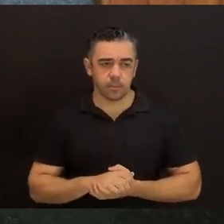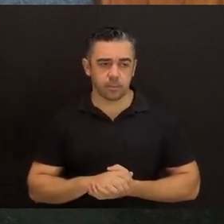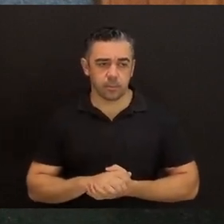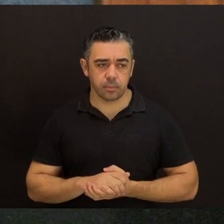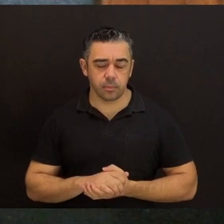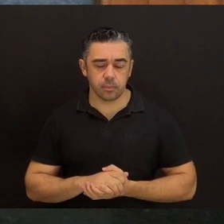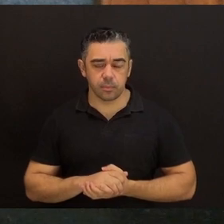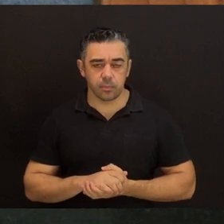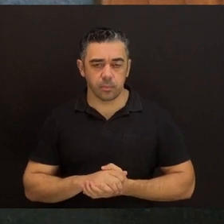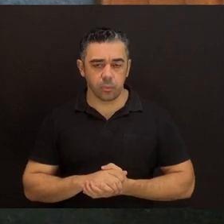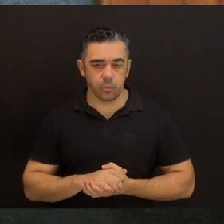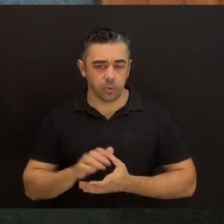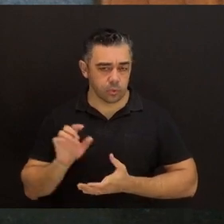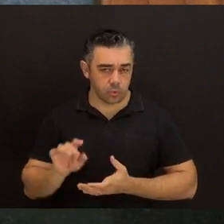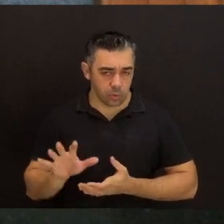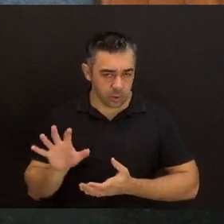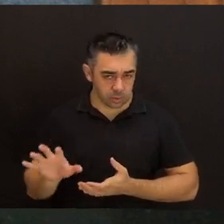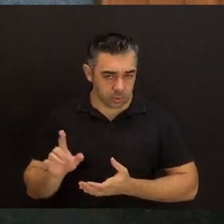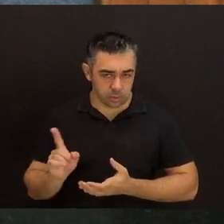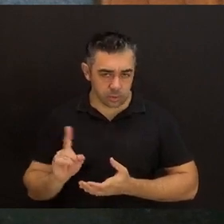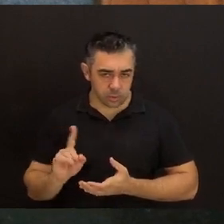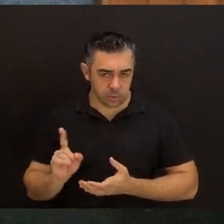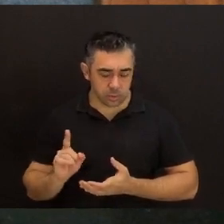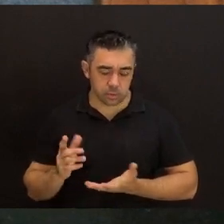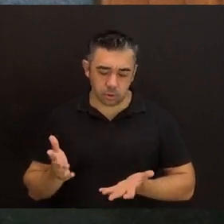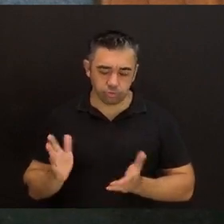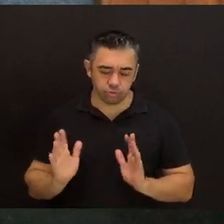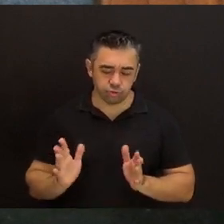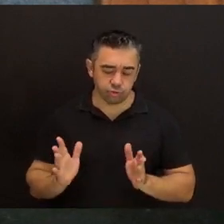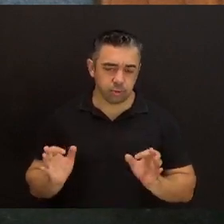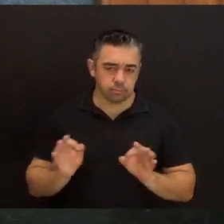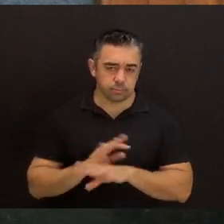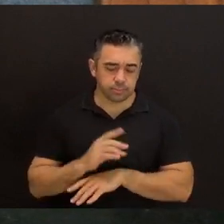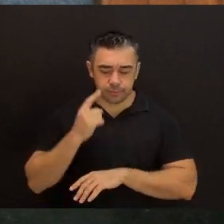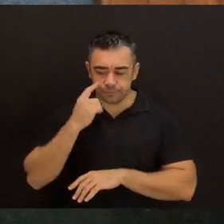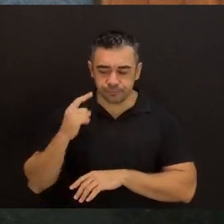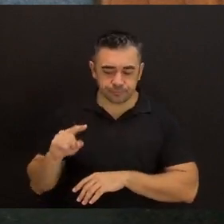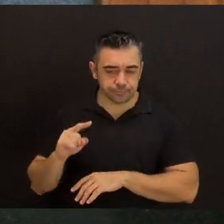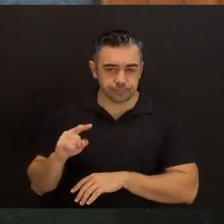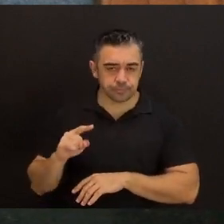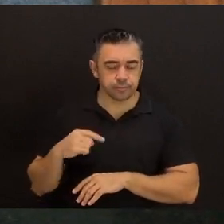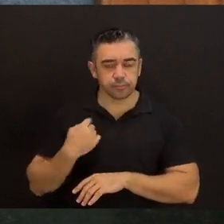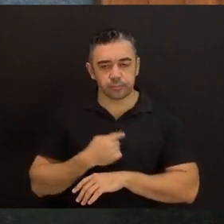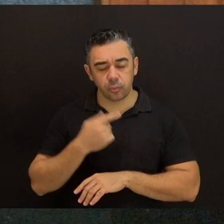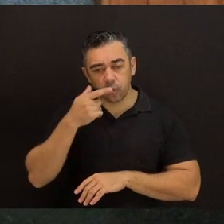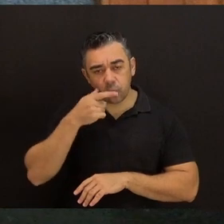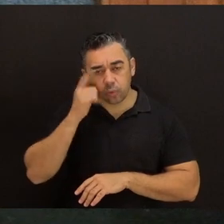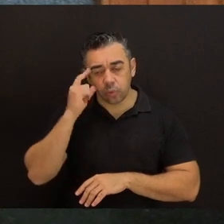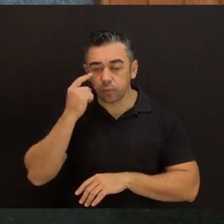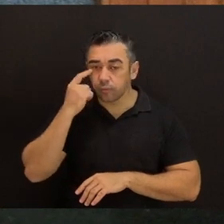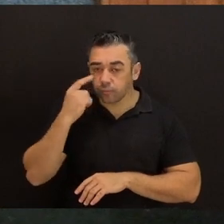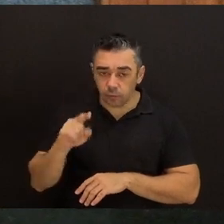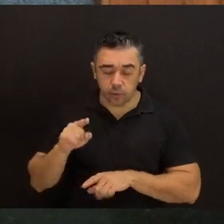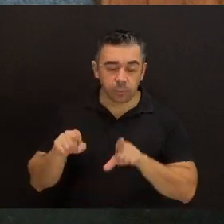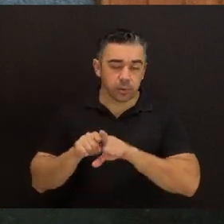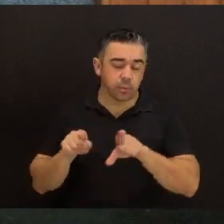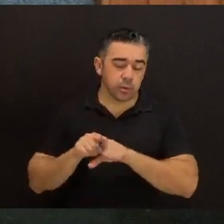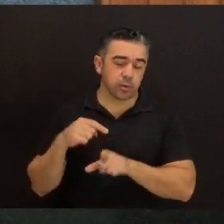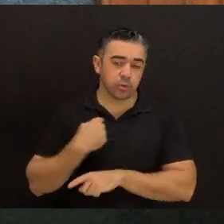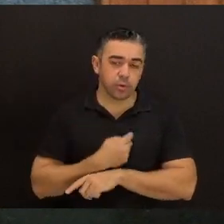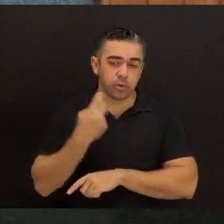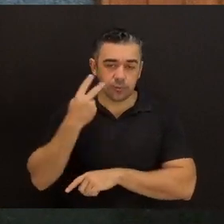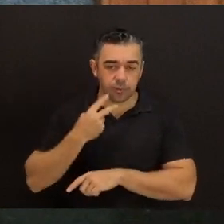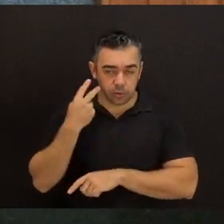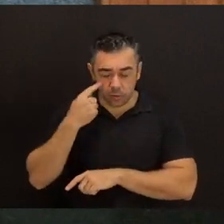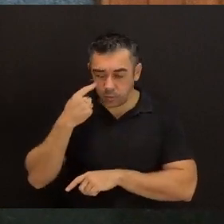não bastasse senhores só essa ação que por mim já está bem caracterizado nós optamos ontem enquanto vereadores aqui a comissão